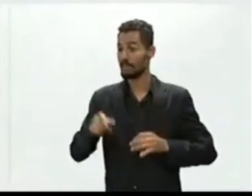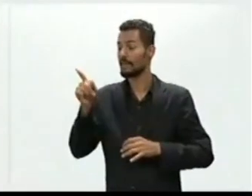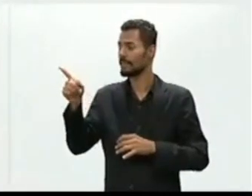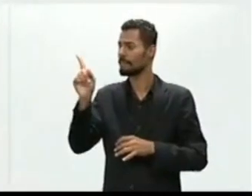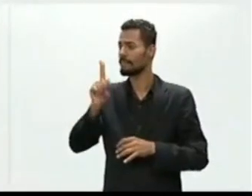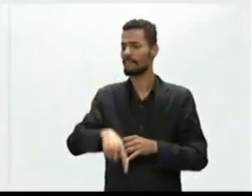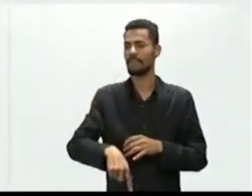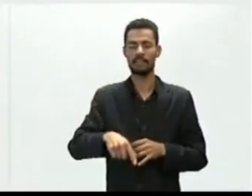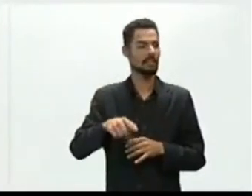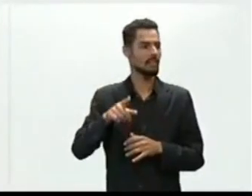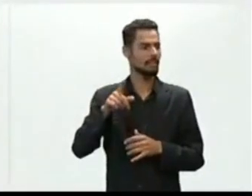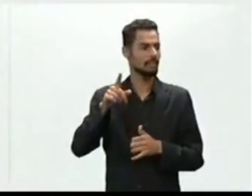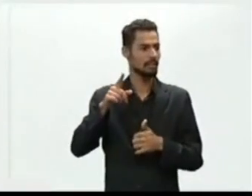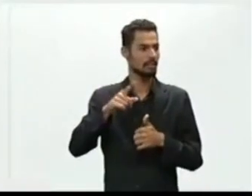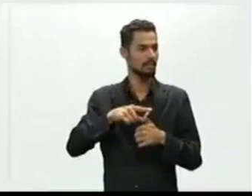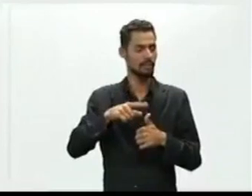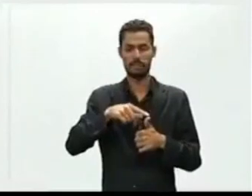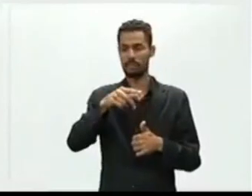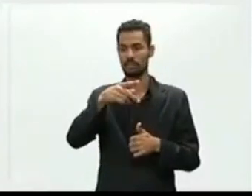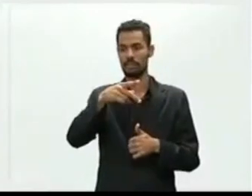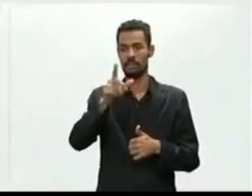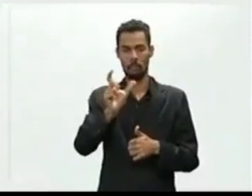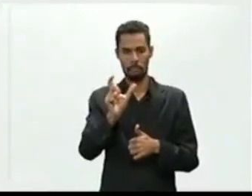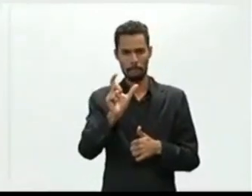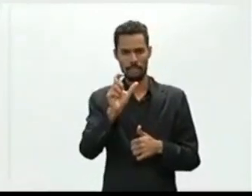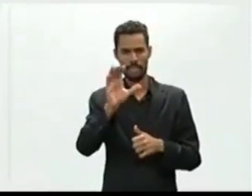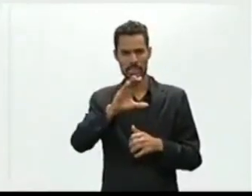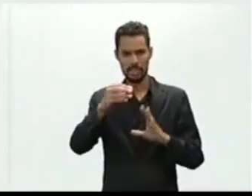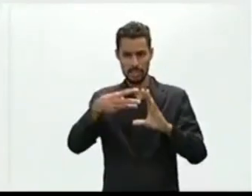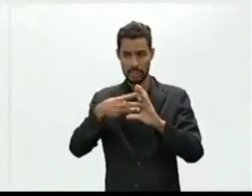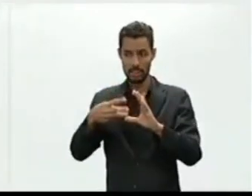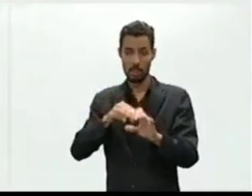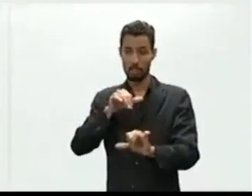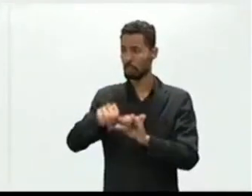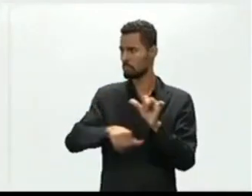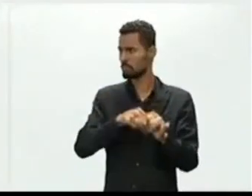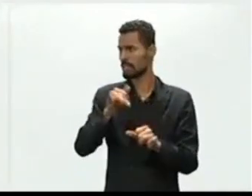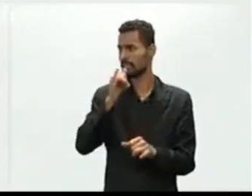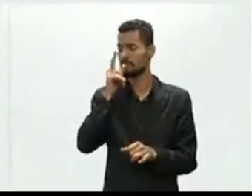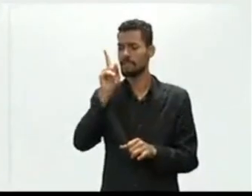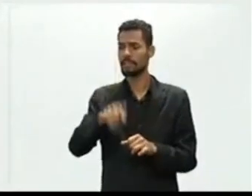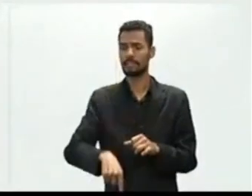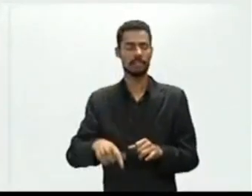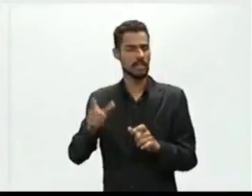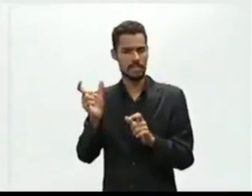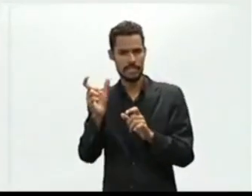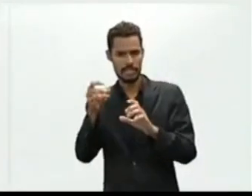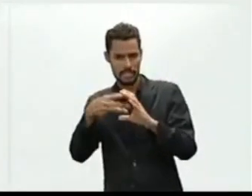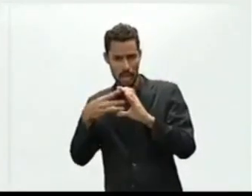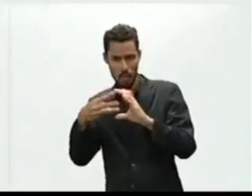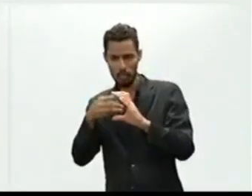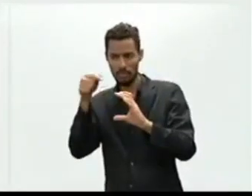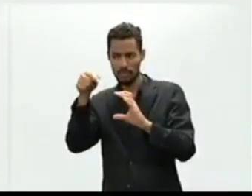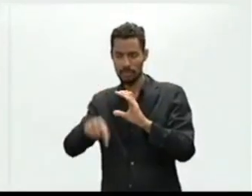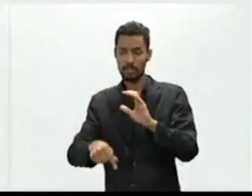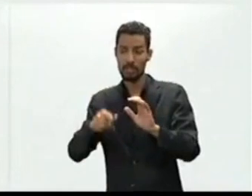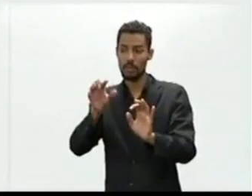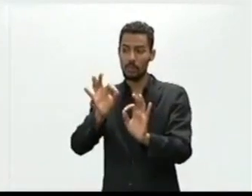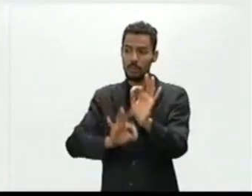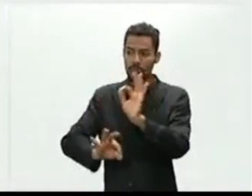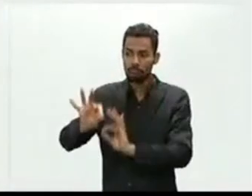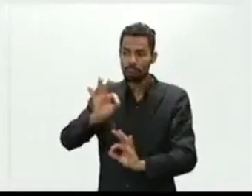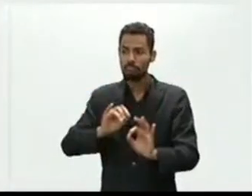As pluripotentes induzidas, elas até que quebram um pouco isso. Se você pegar uma célula adulta daquelas e der um